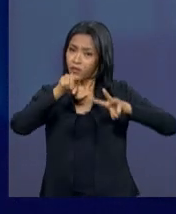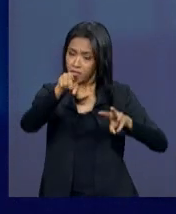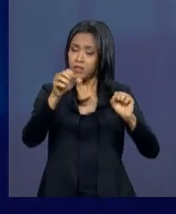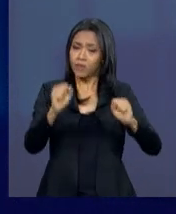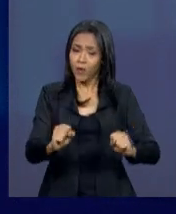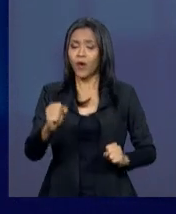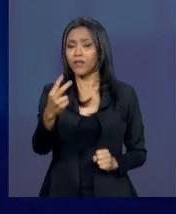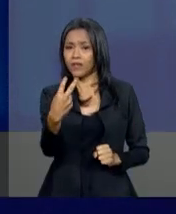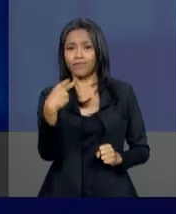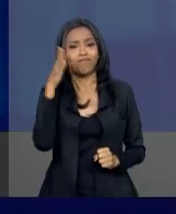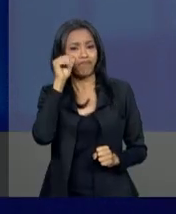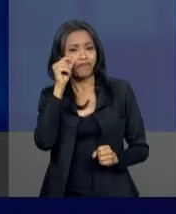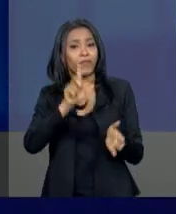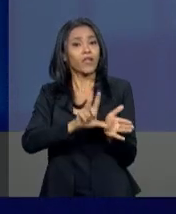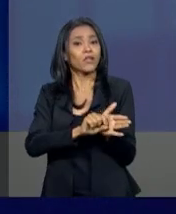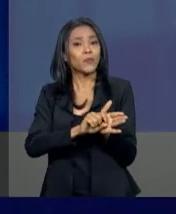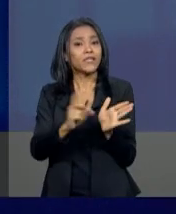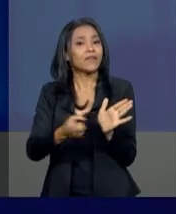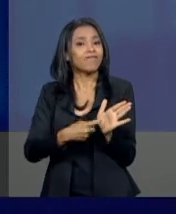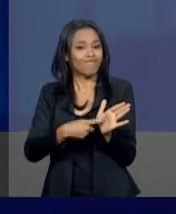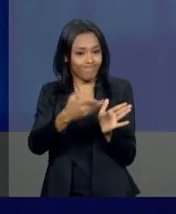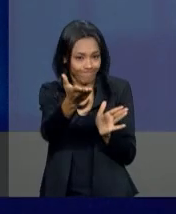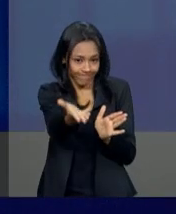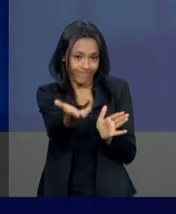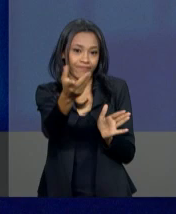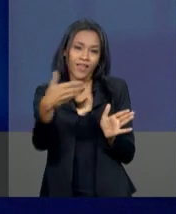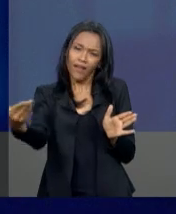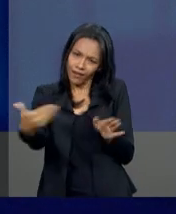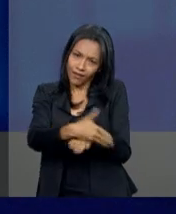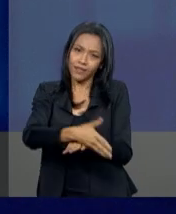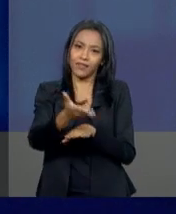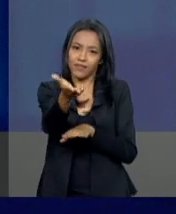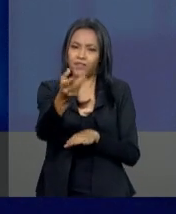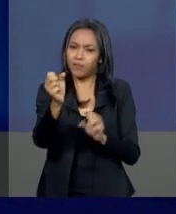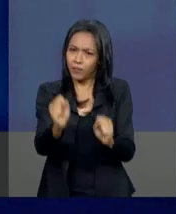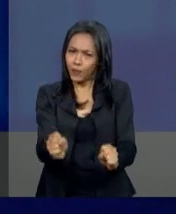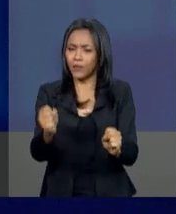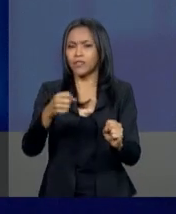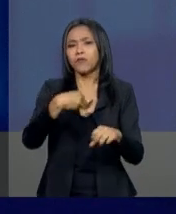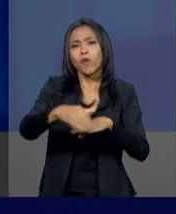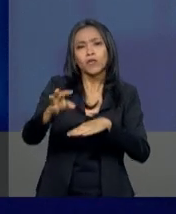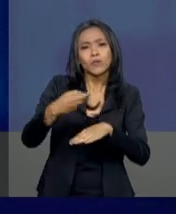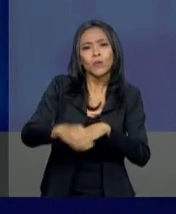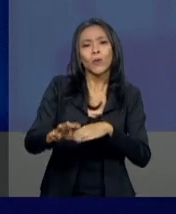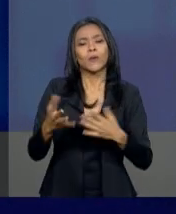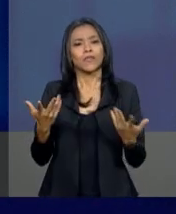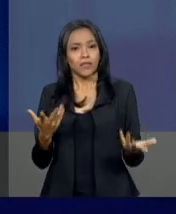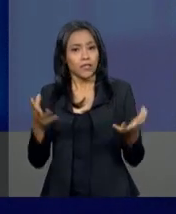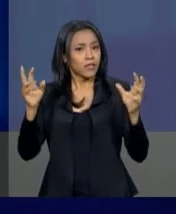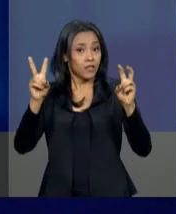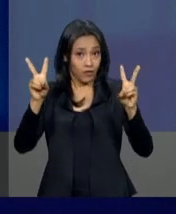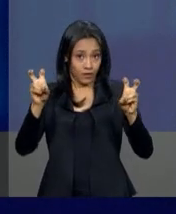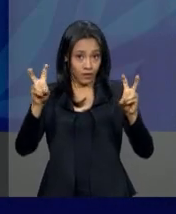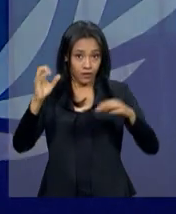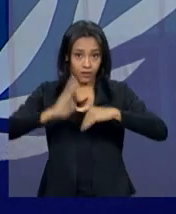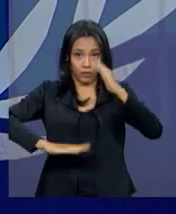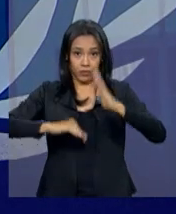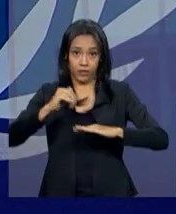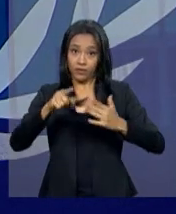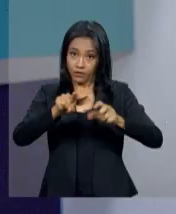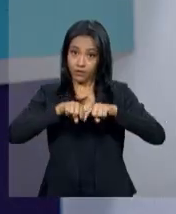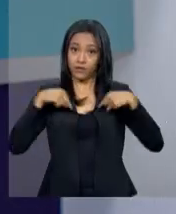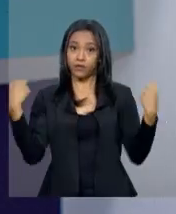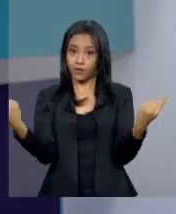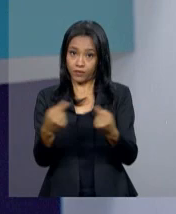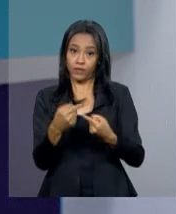nossa cobertura no twitter na roupa tv nbr entra lá você vai poder receber informações exclusivas sobre a assembléia geral da onu